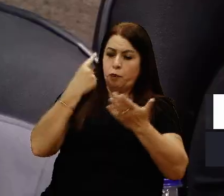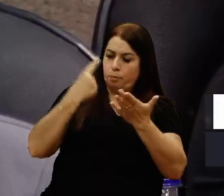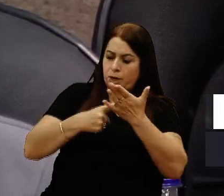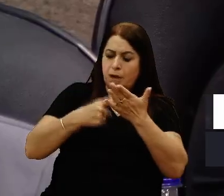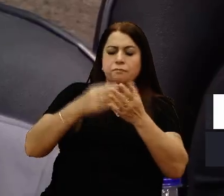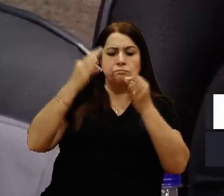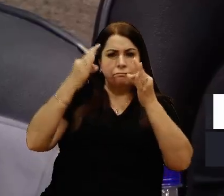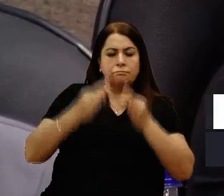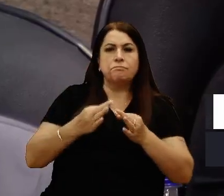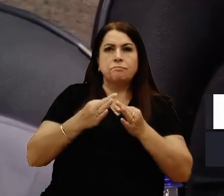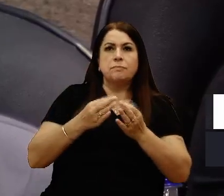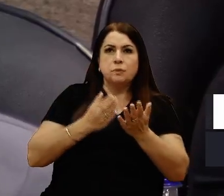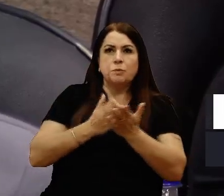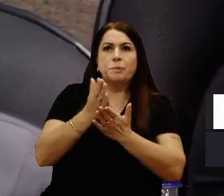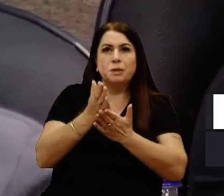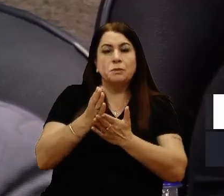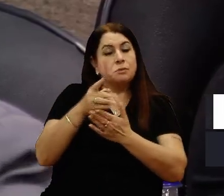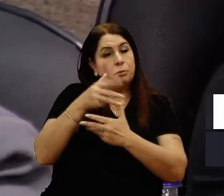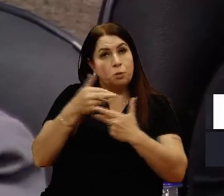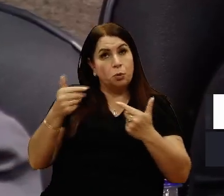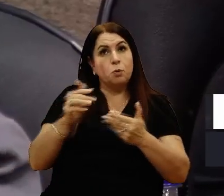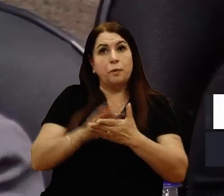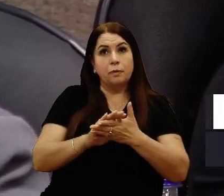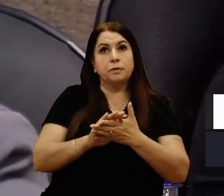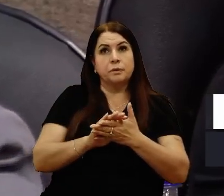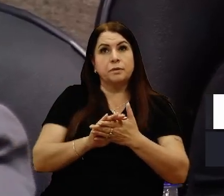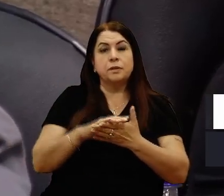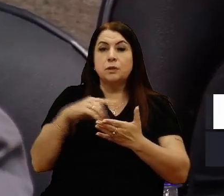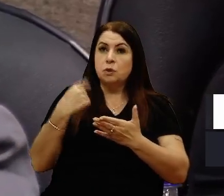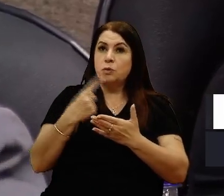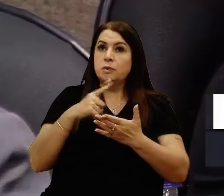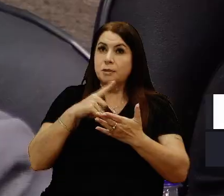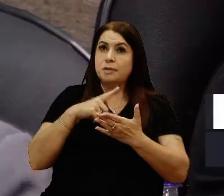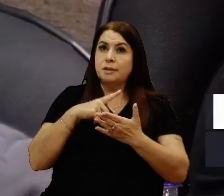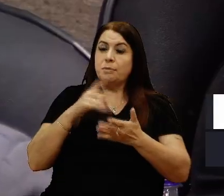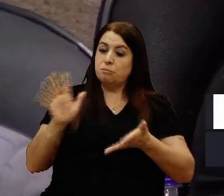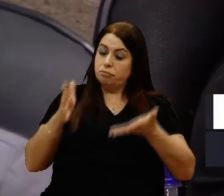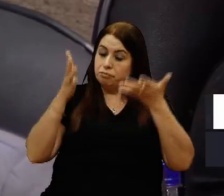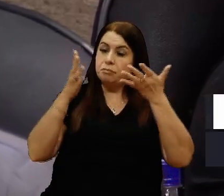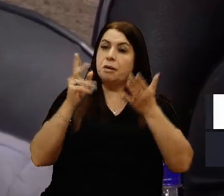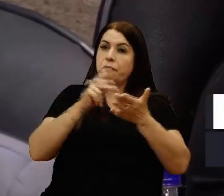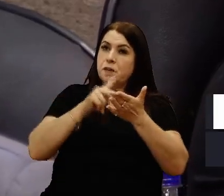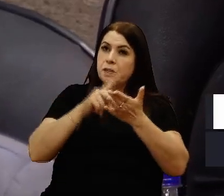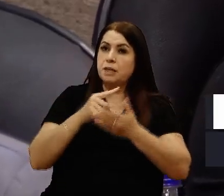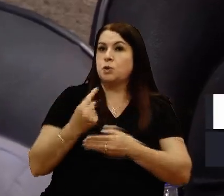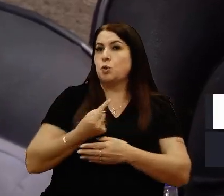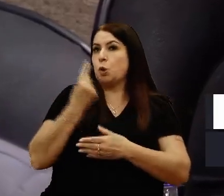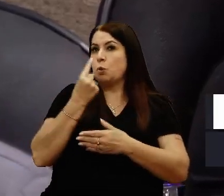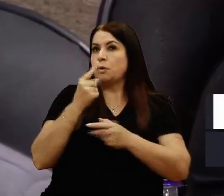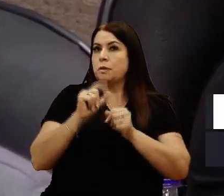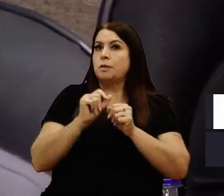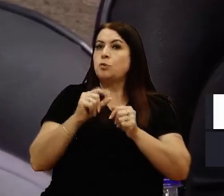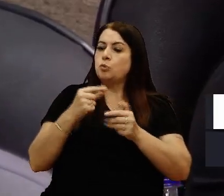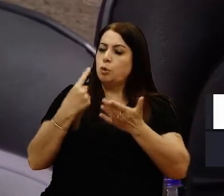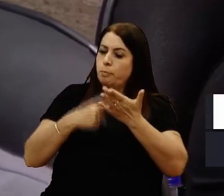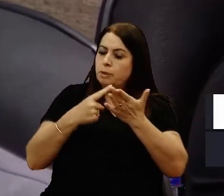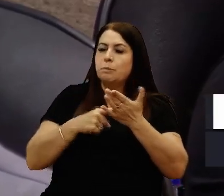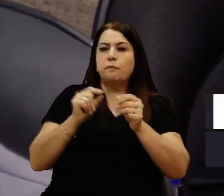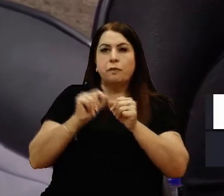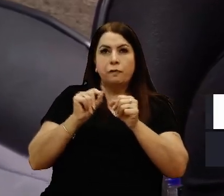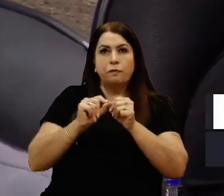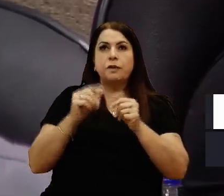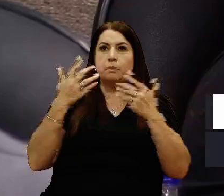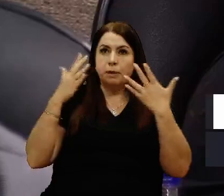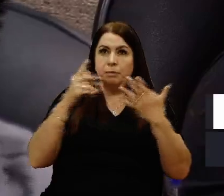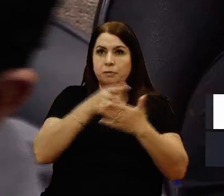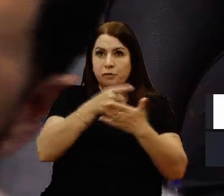foi tratado, foi cumprido. Isso aí é uma coisa que a gente tem que enaltecer. A verdade é uma só, e tudo que a gente trata foi feito.